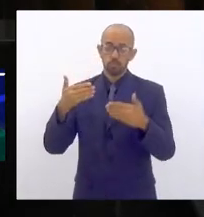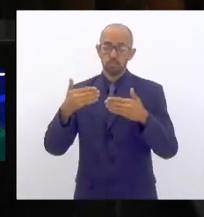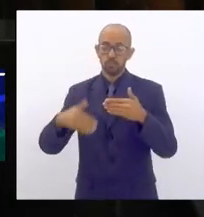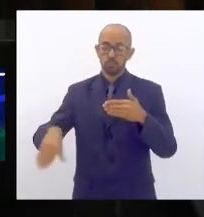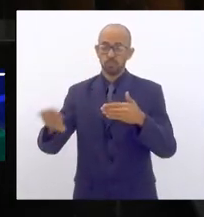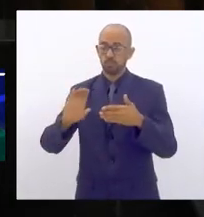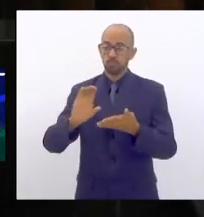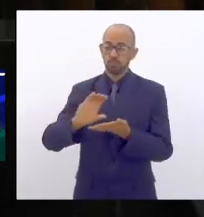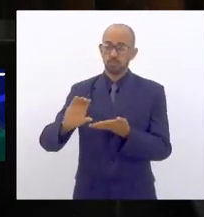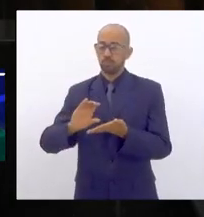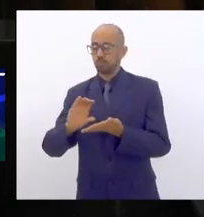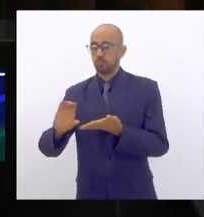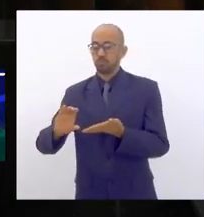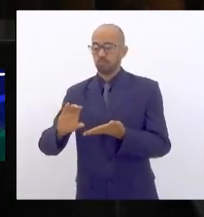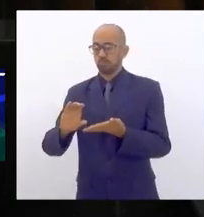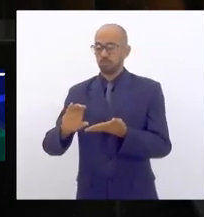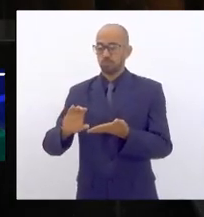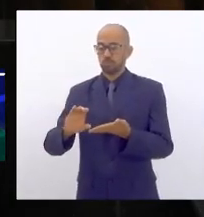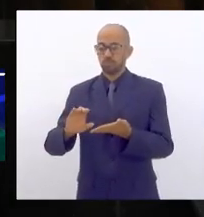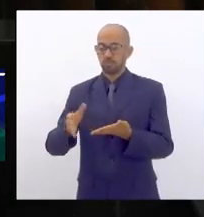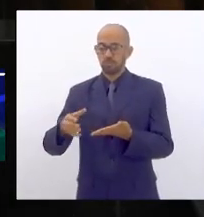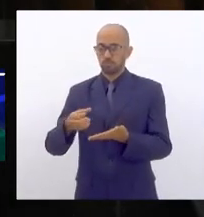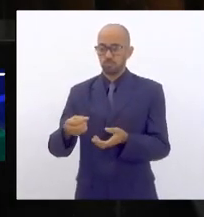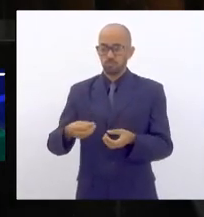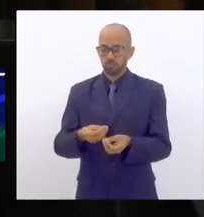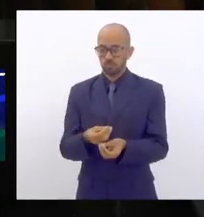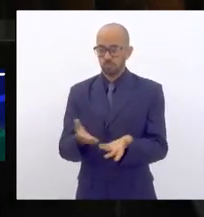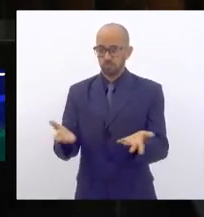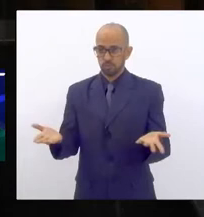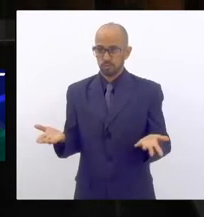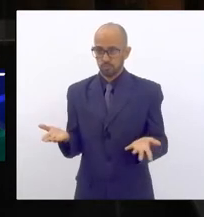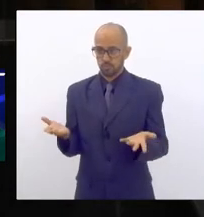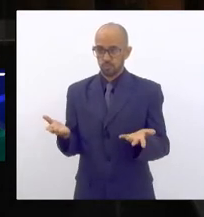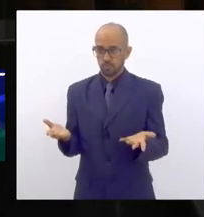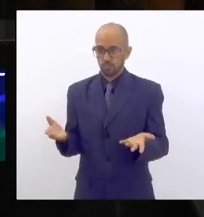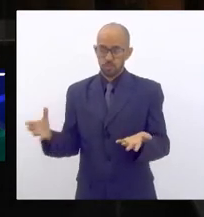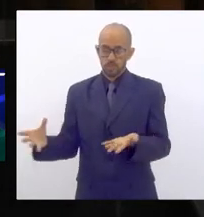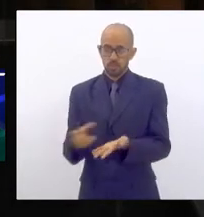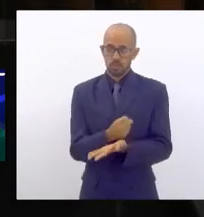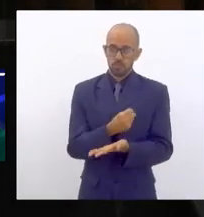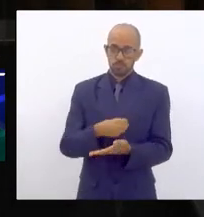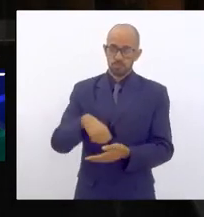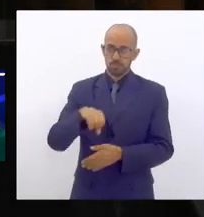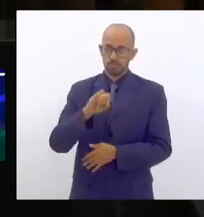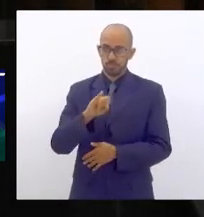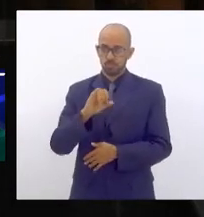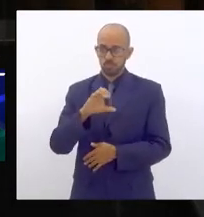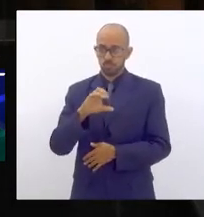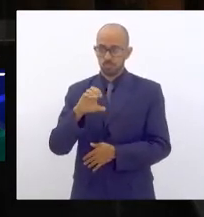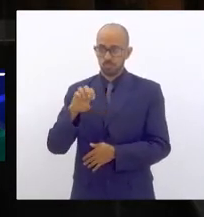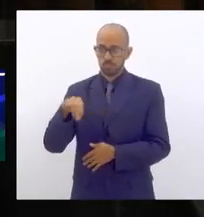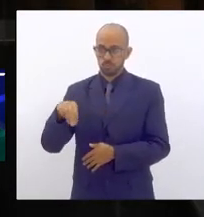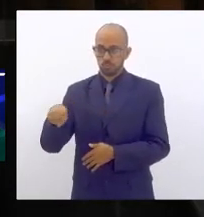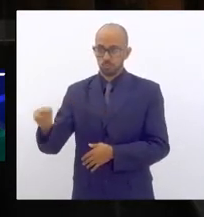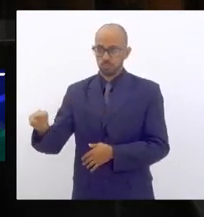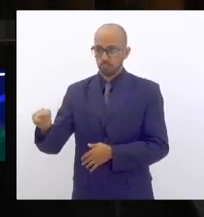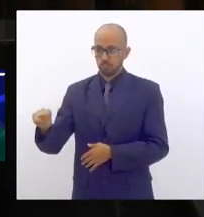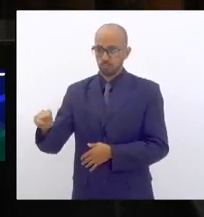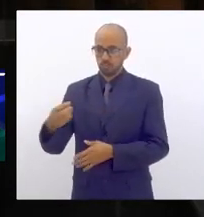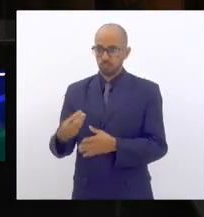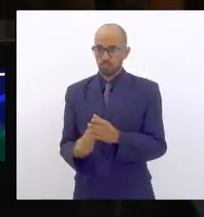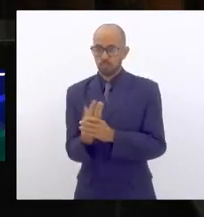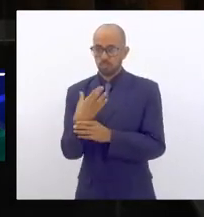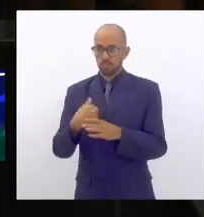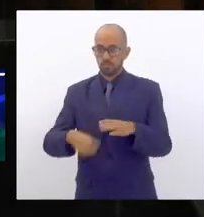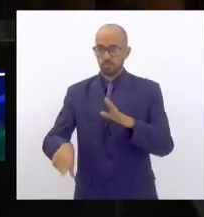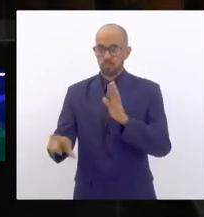inconstitucionalidade do coeficiente de distribuição do produto da arrecadação do ICMS, estabelecido pela